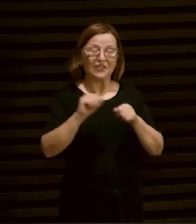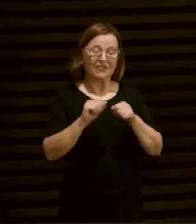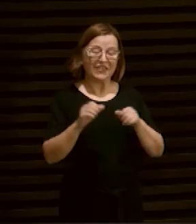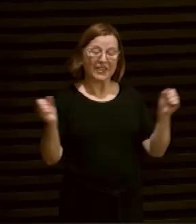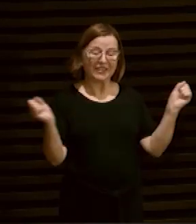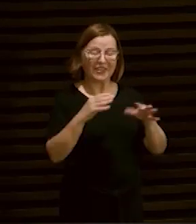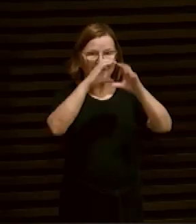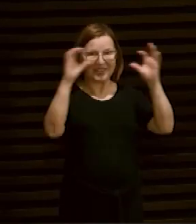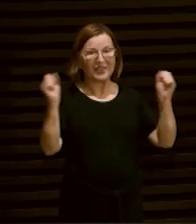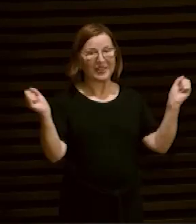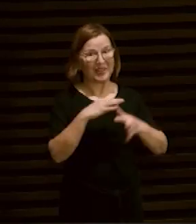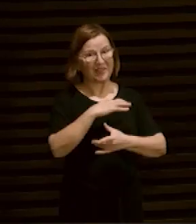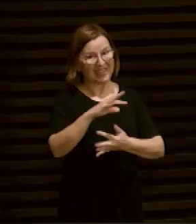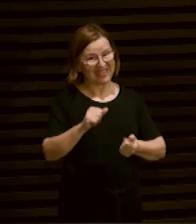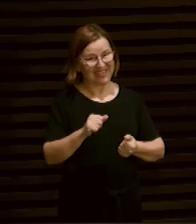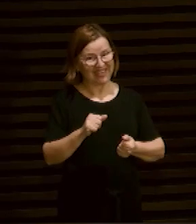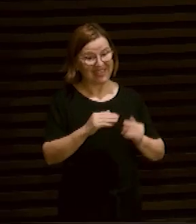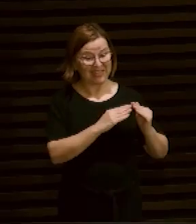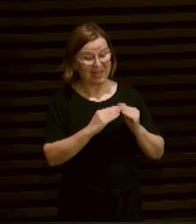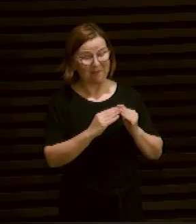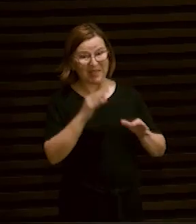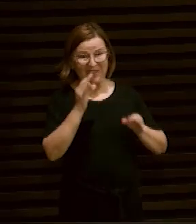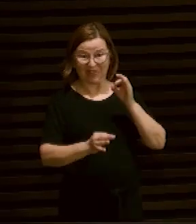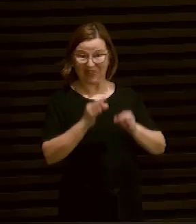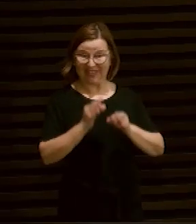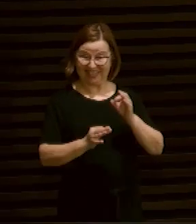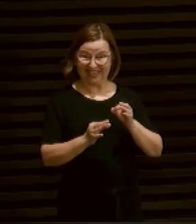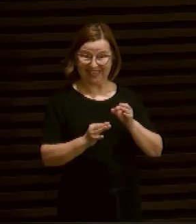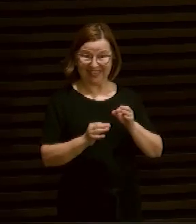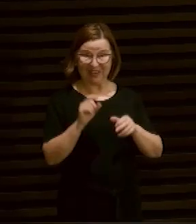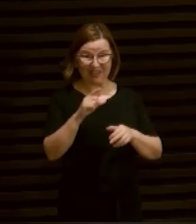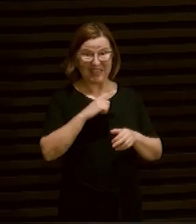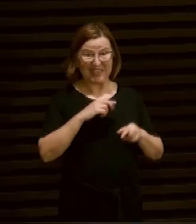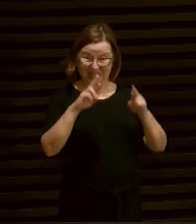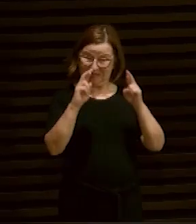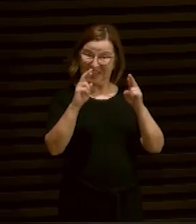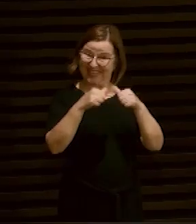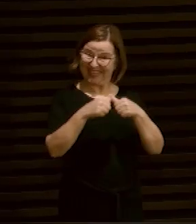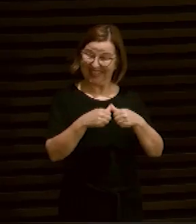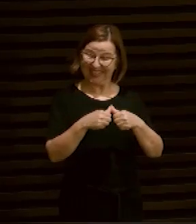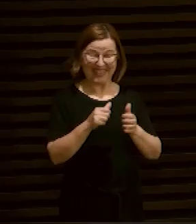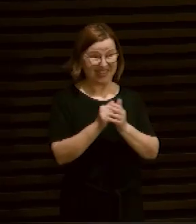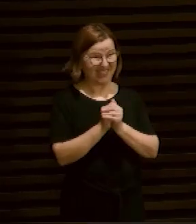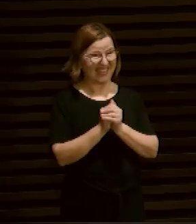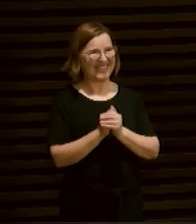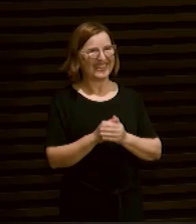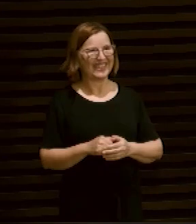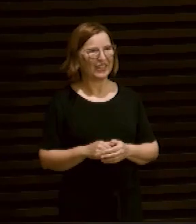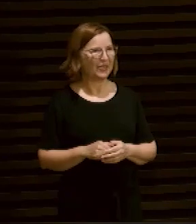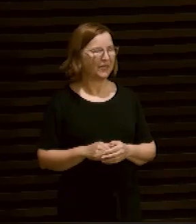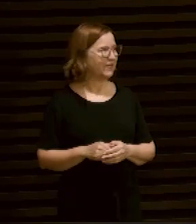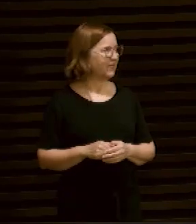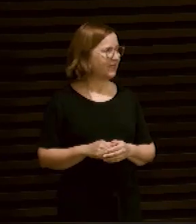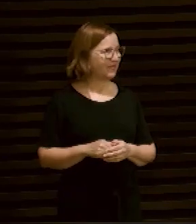terra onde habitam a justiça. Você tem esperança disso, irmãozinho? Opa, que povo que